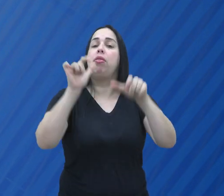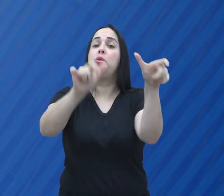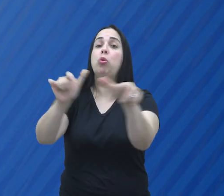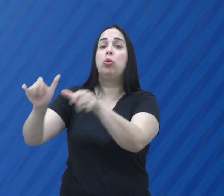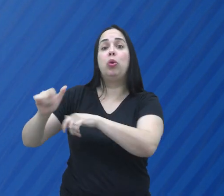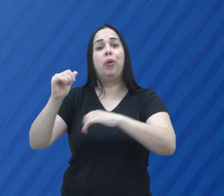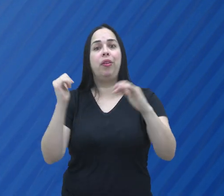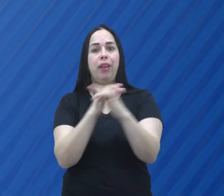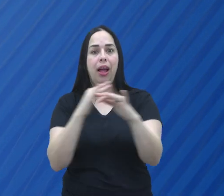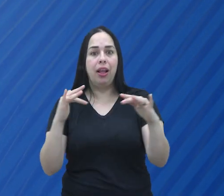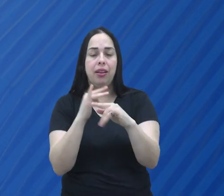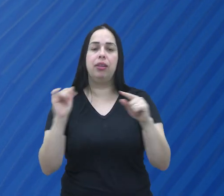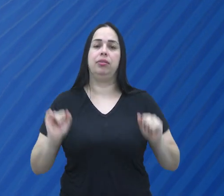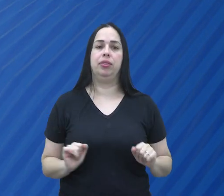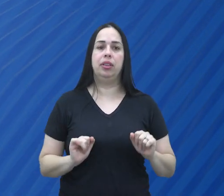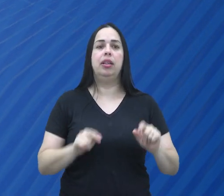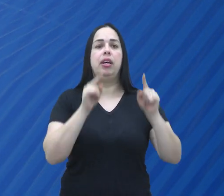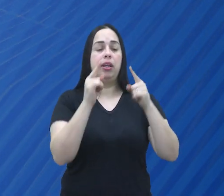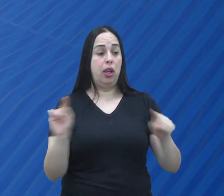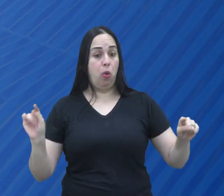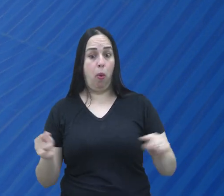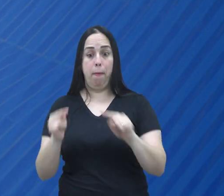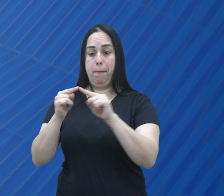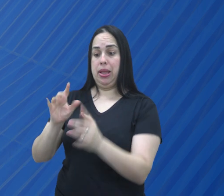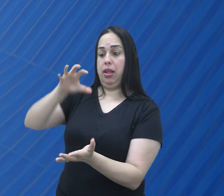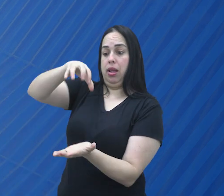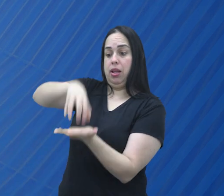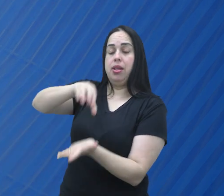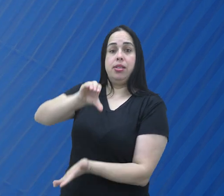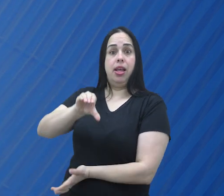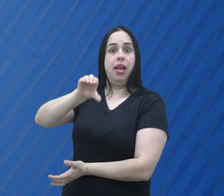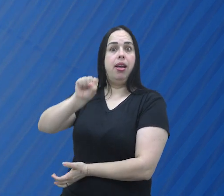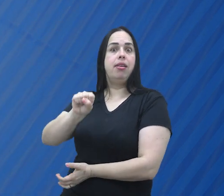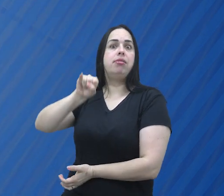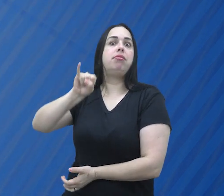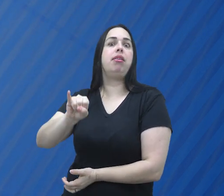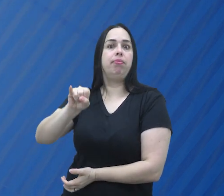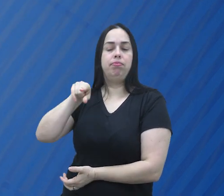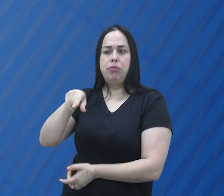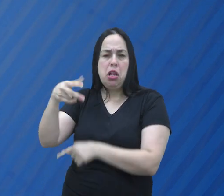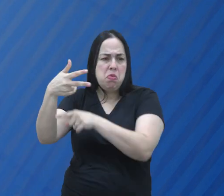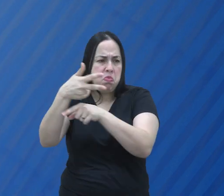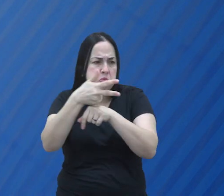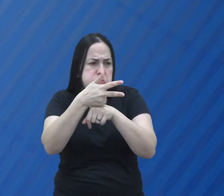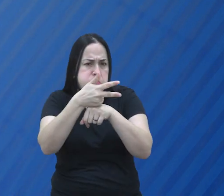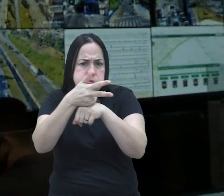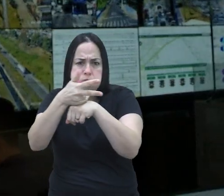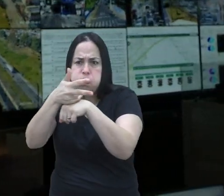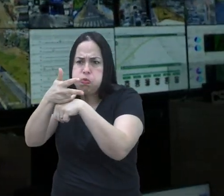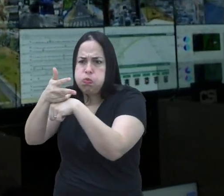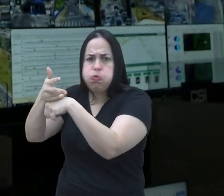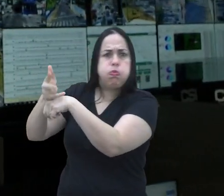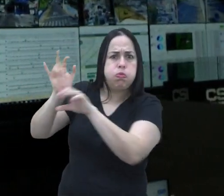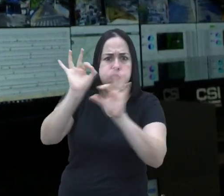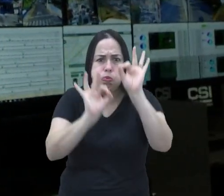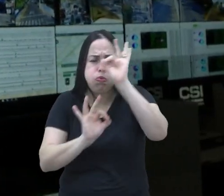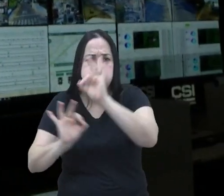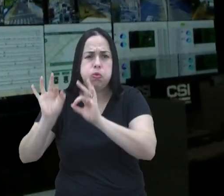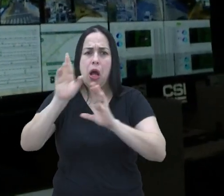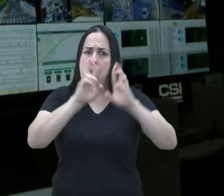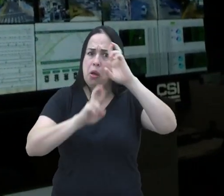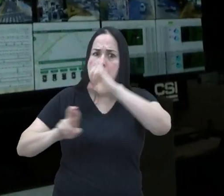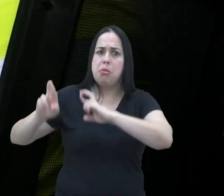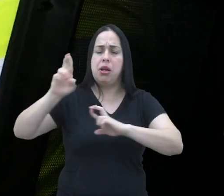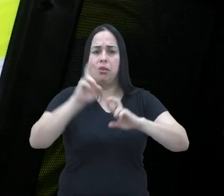áreas públicas da cidade. Os equipamentos serão integrados ao Centro de Segurança e Inteligência, que poderá monitorar